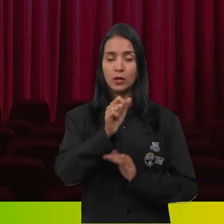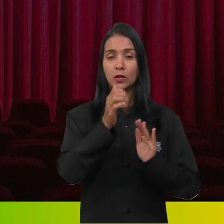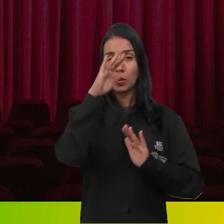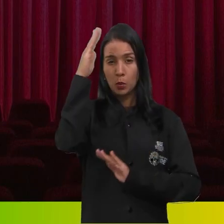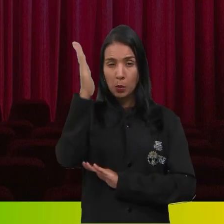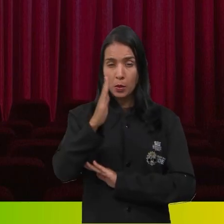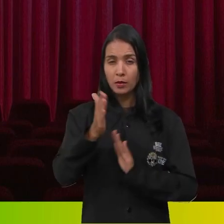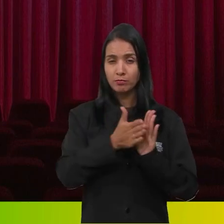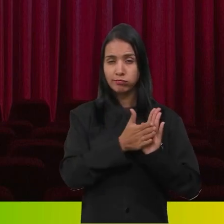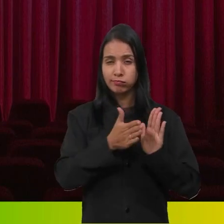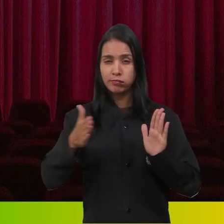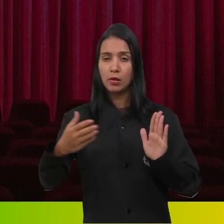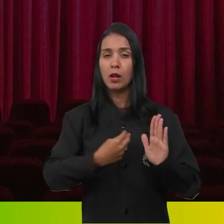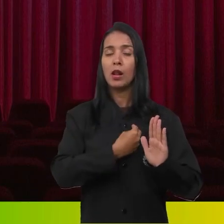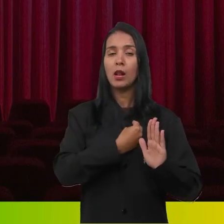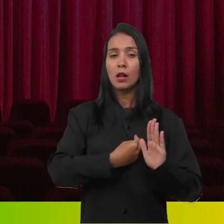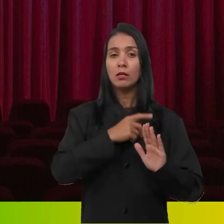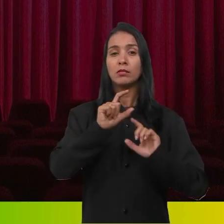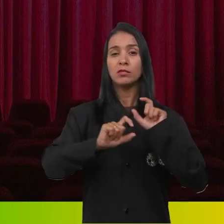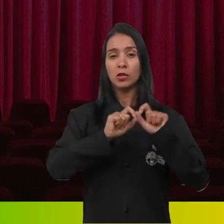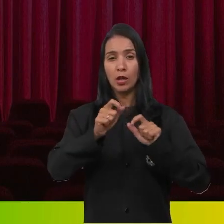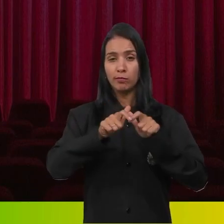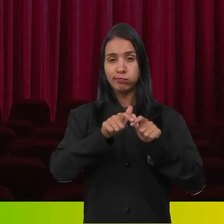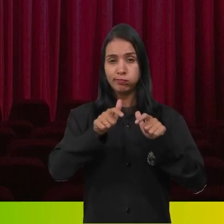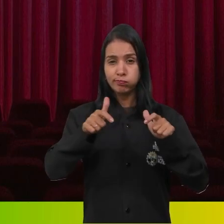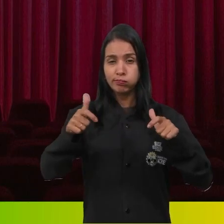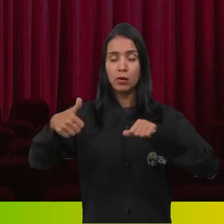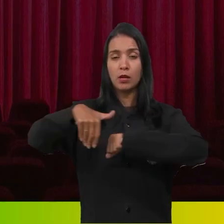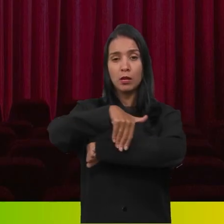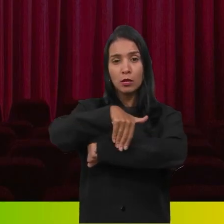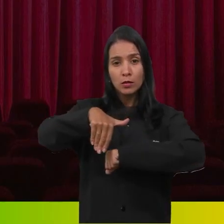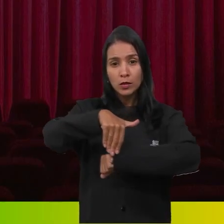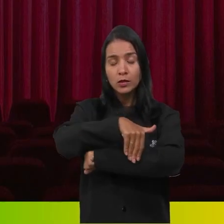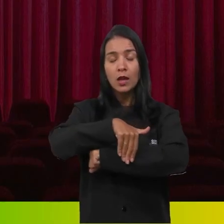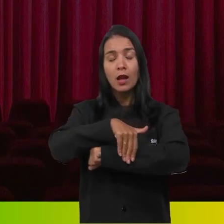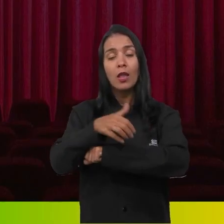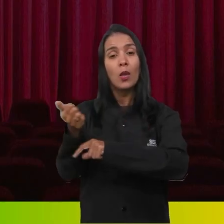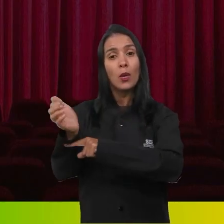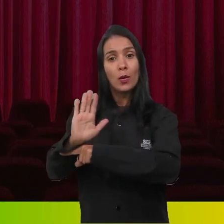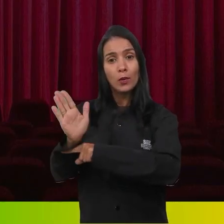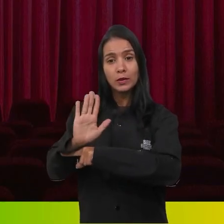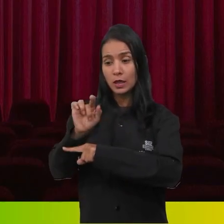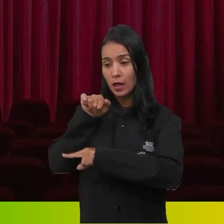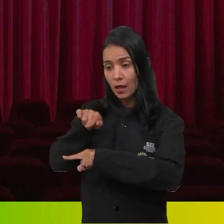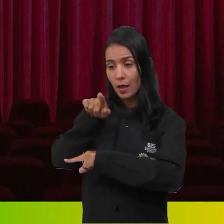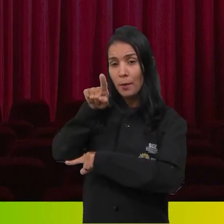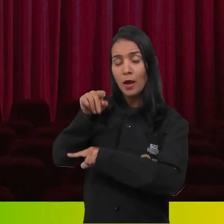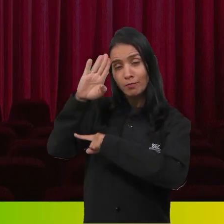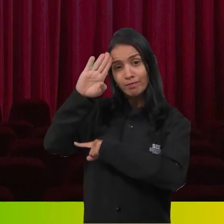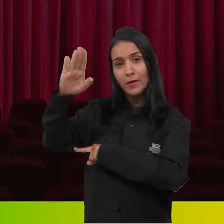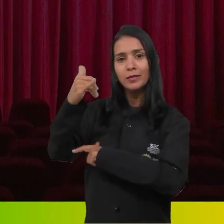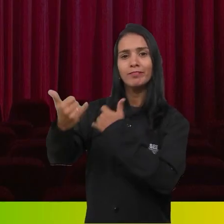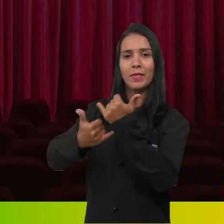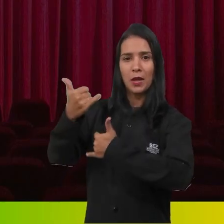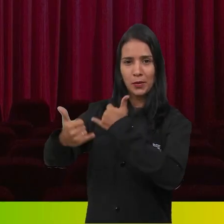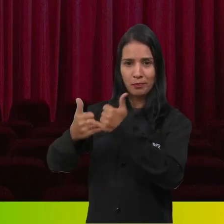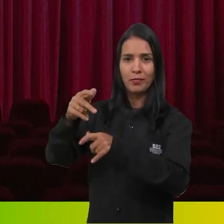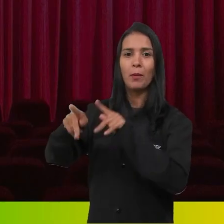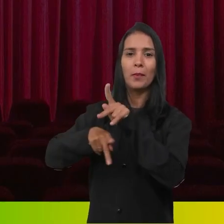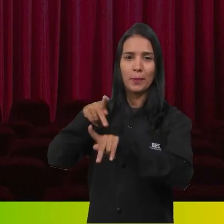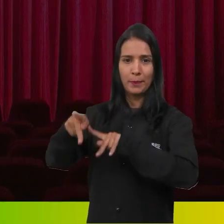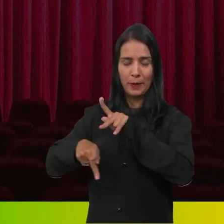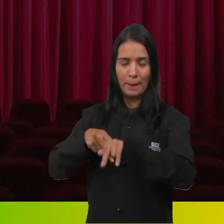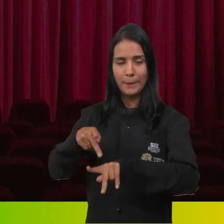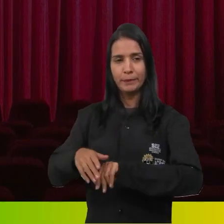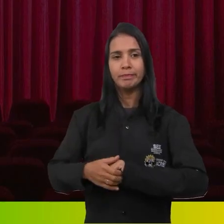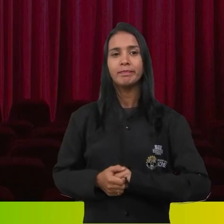de urbanização crescente e o cinema se tornou uma das principais formas de entretenimento popular. Nesse